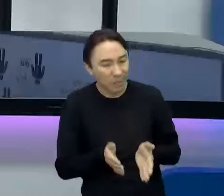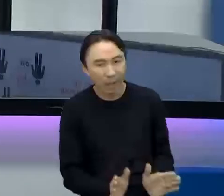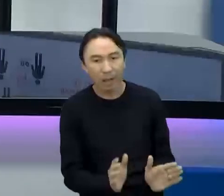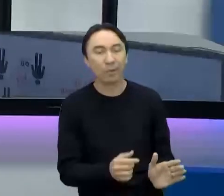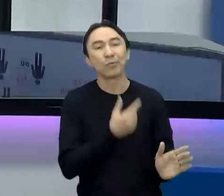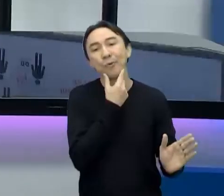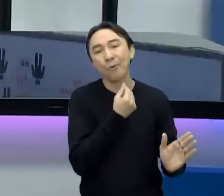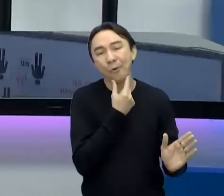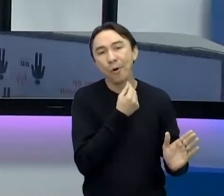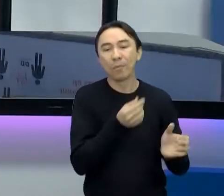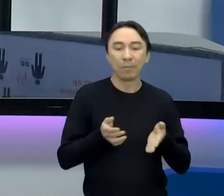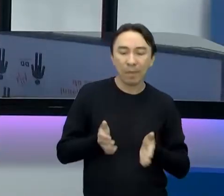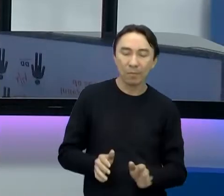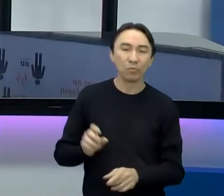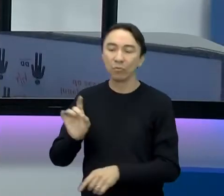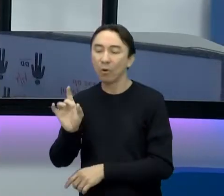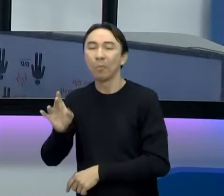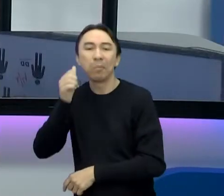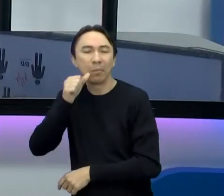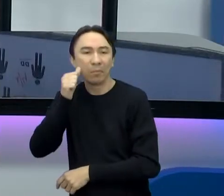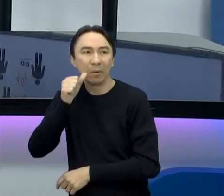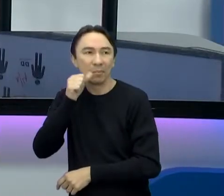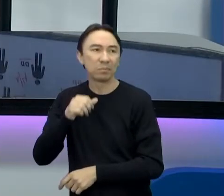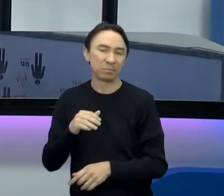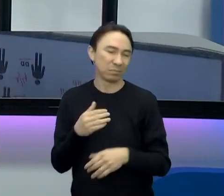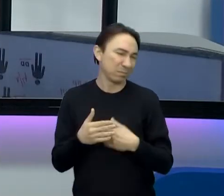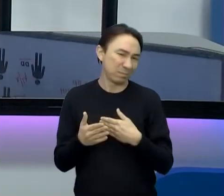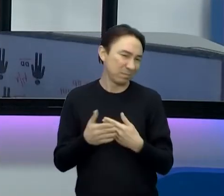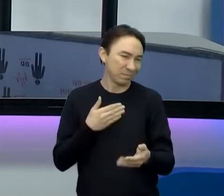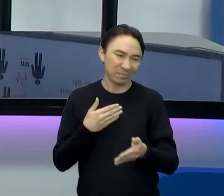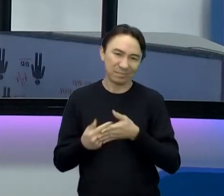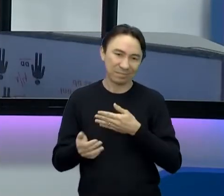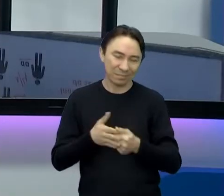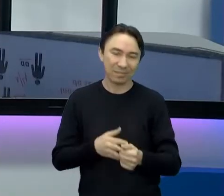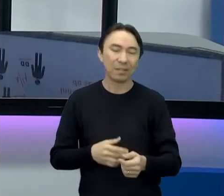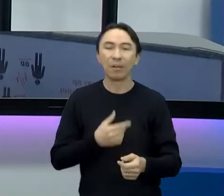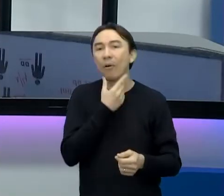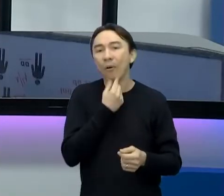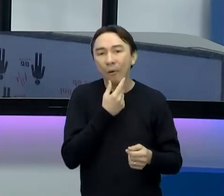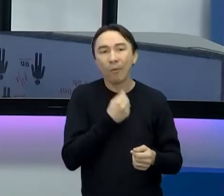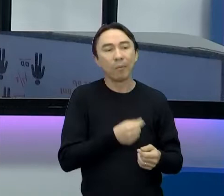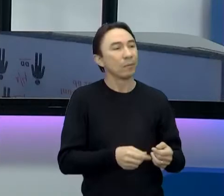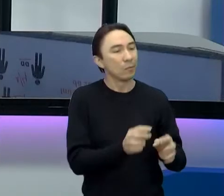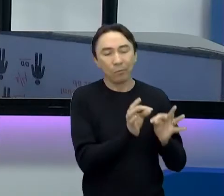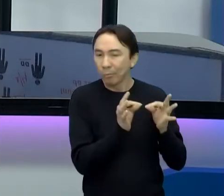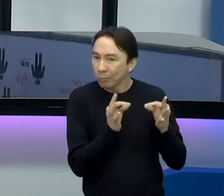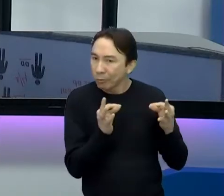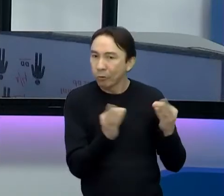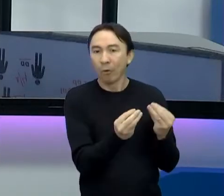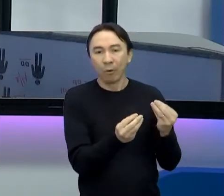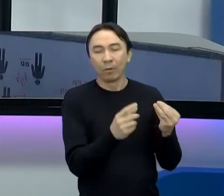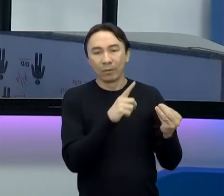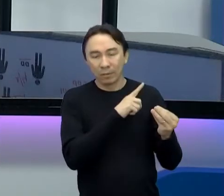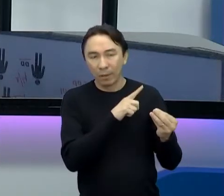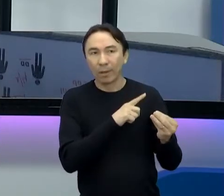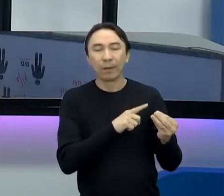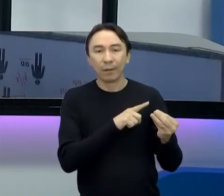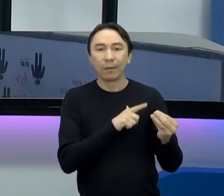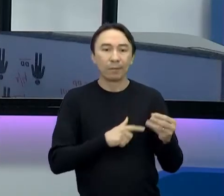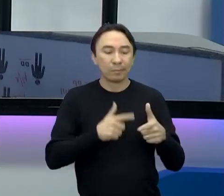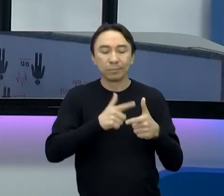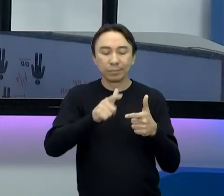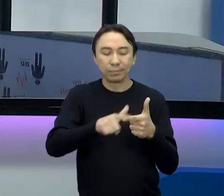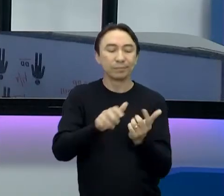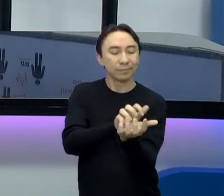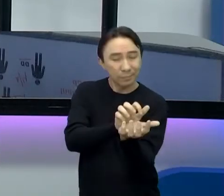ou se referem apenas às mulheres. Por exemplo, todos os homens estarão, então, né, ou se desenvolverão